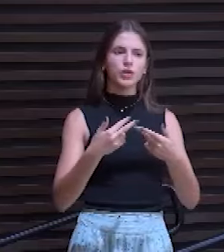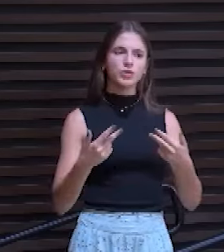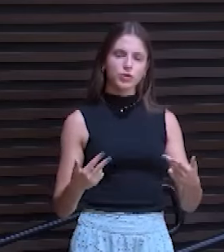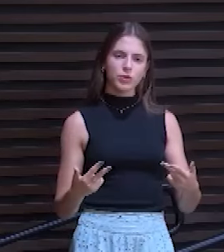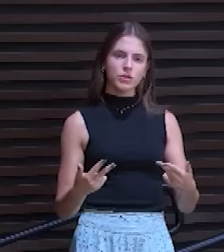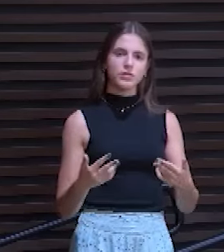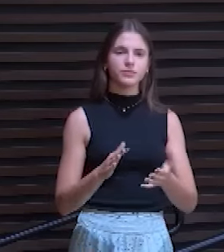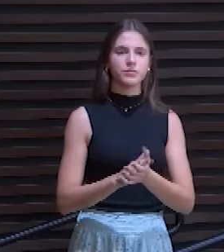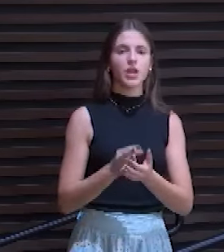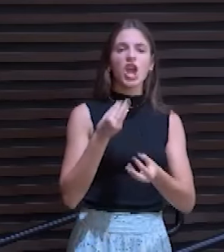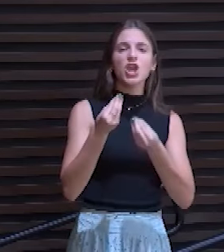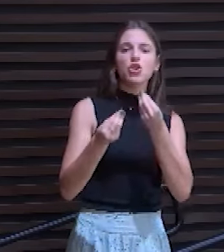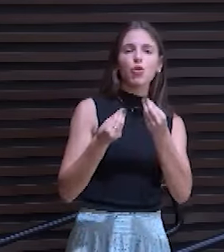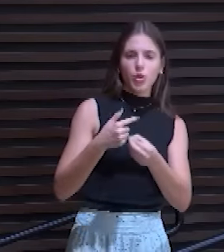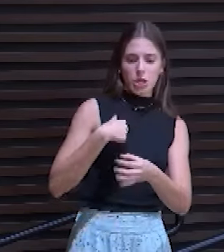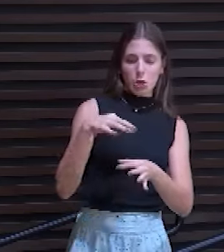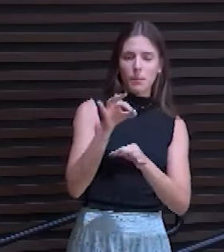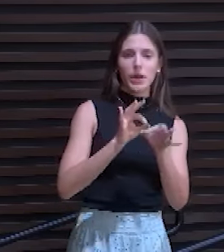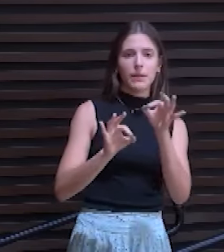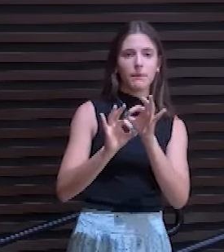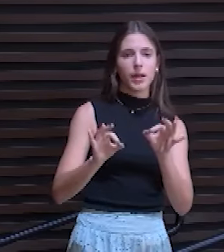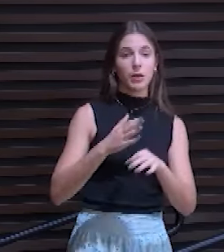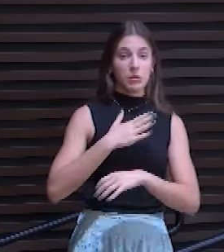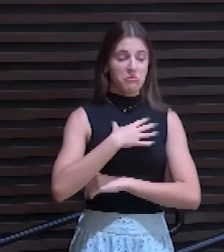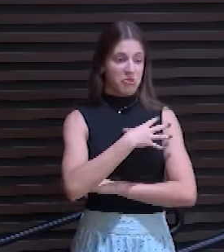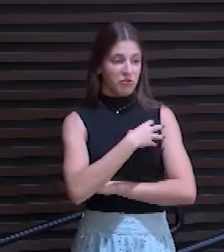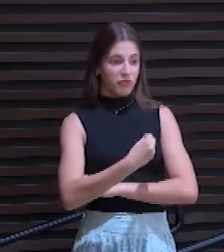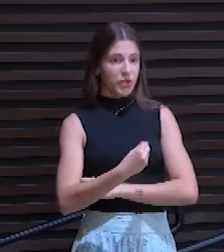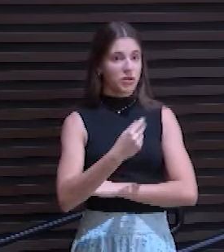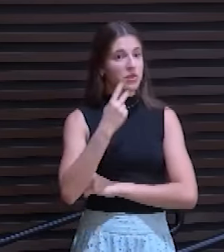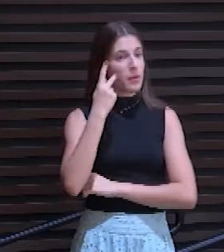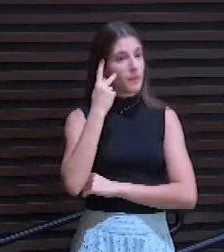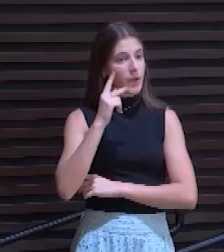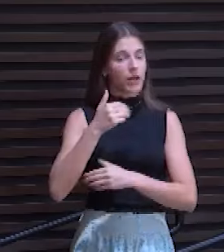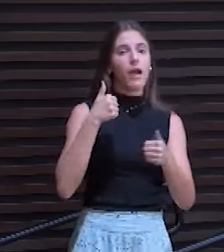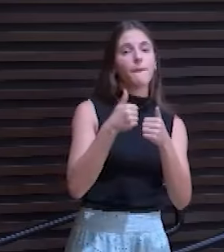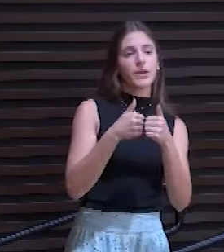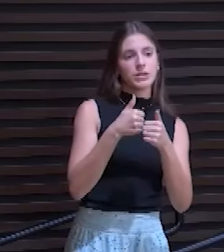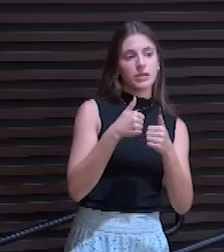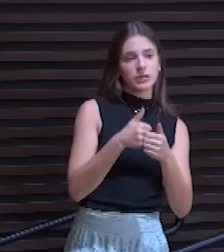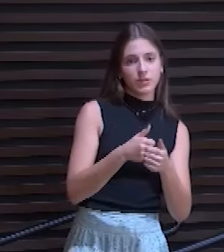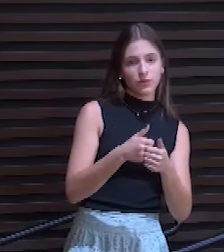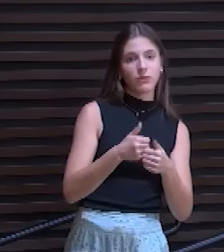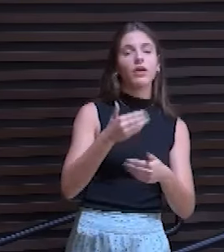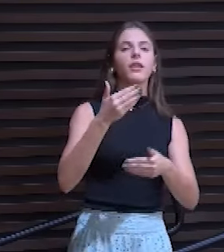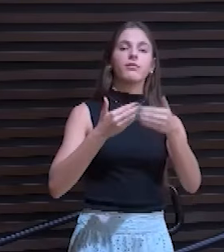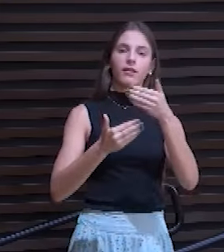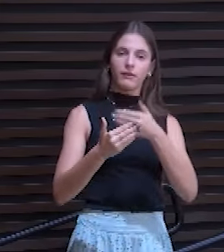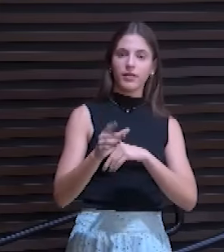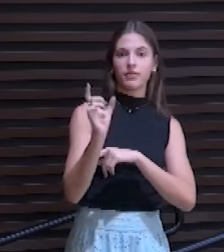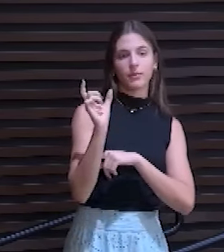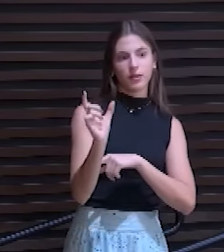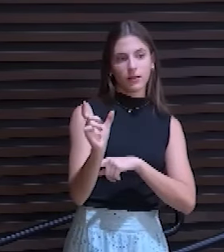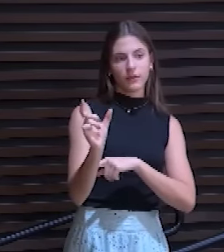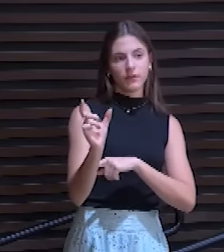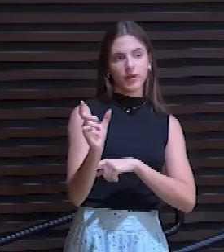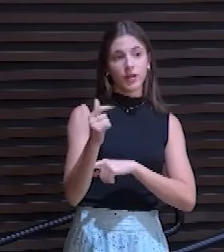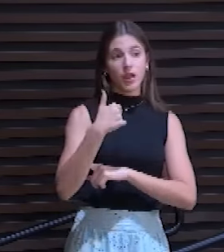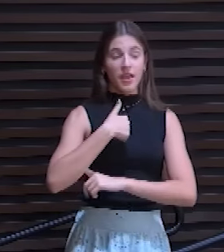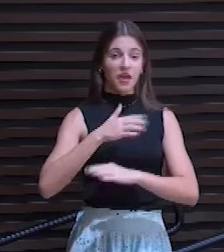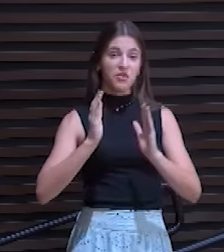que eu preparo o meu filho para o martírio, para ser martirizado? É a palavra. Eu já estou